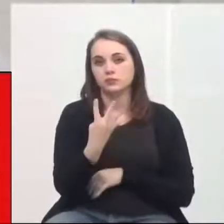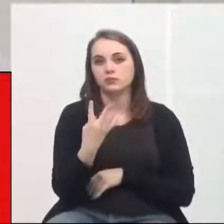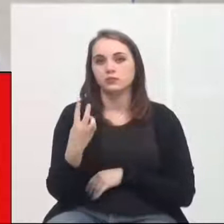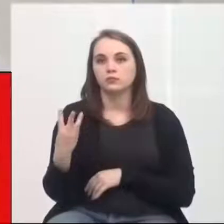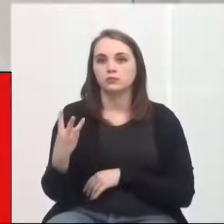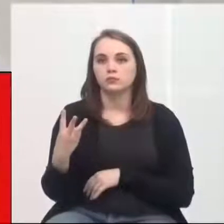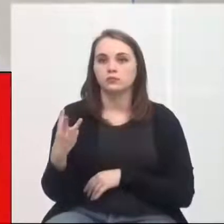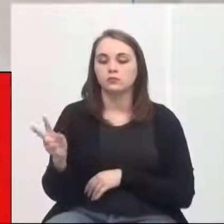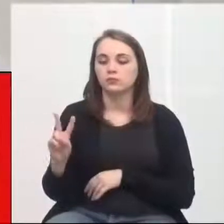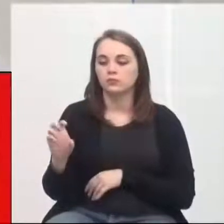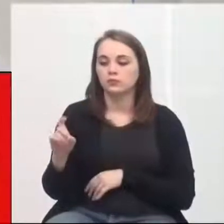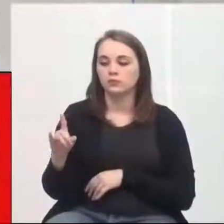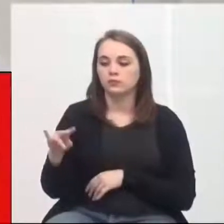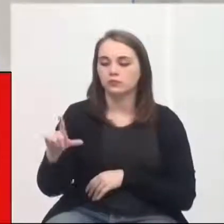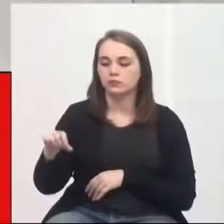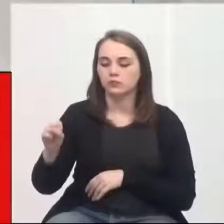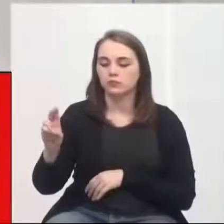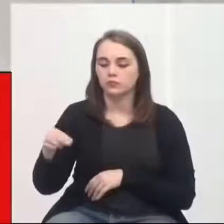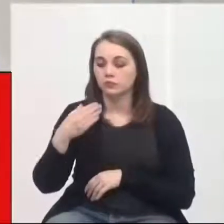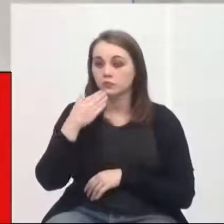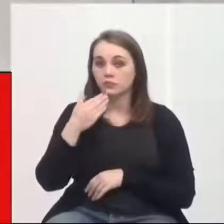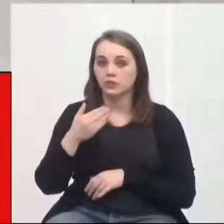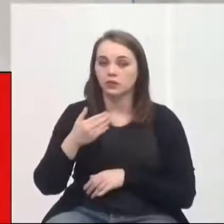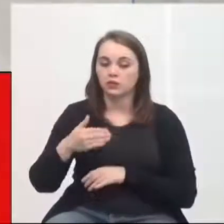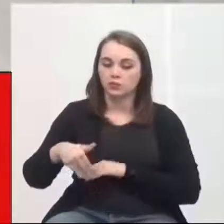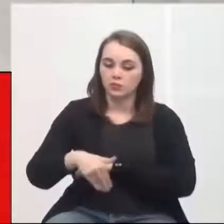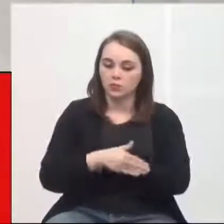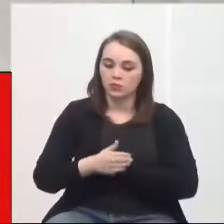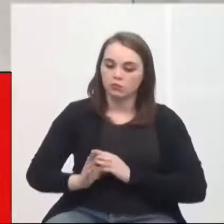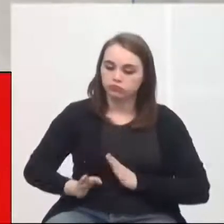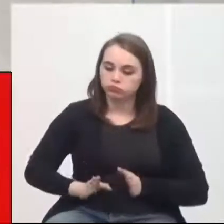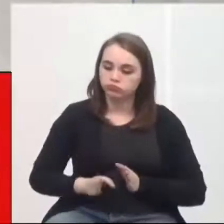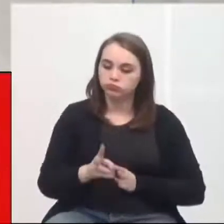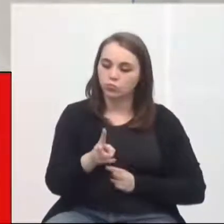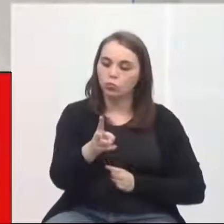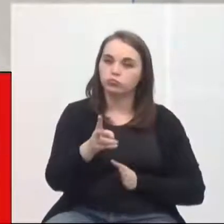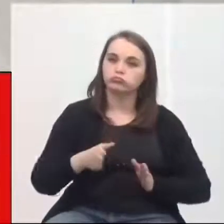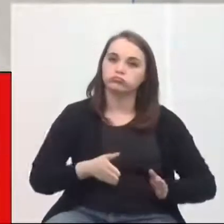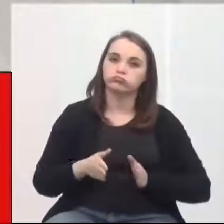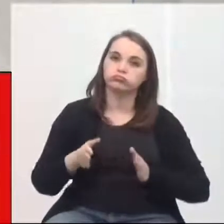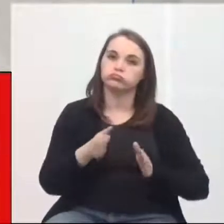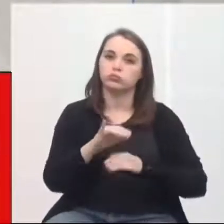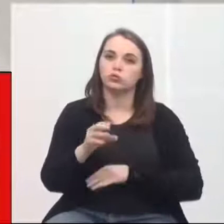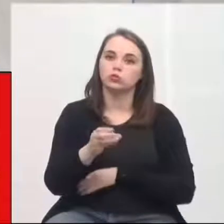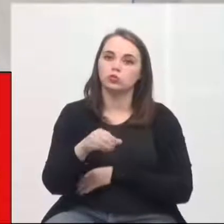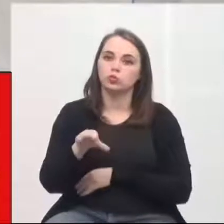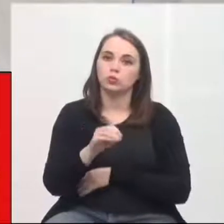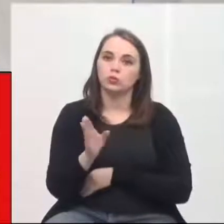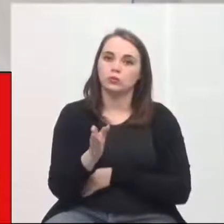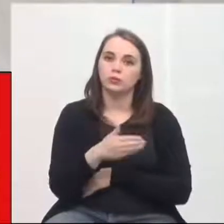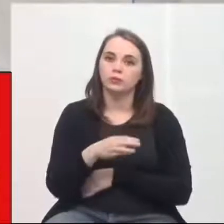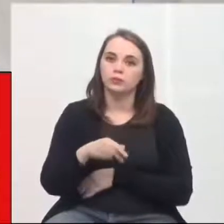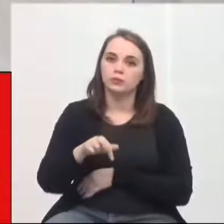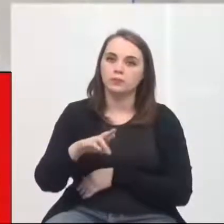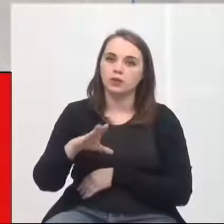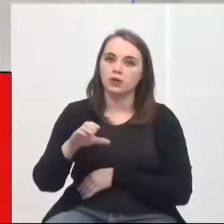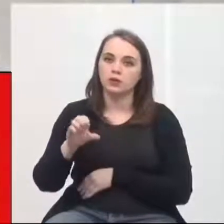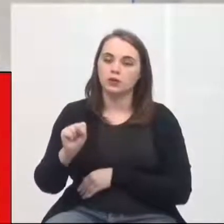Medeiros, abertura para continuidade da rua João Marcos, já projetada entre as casas número